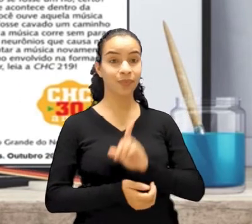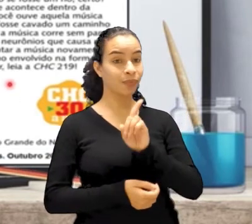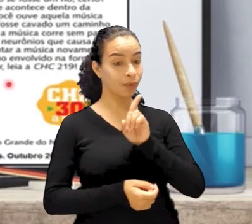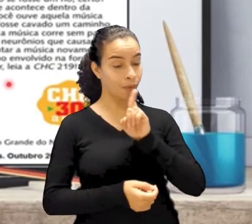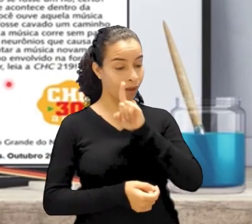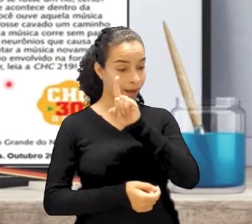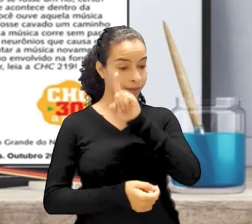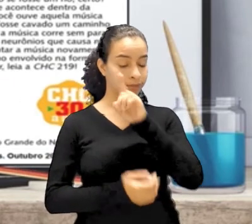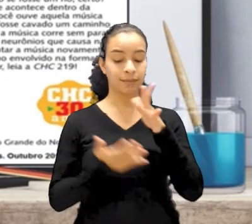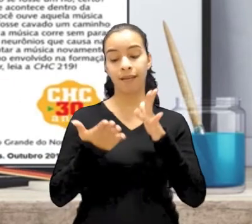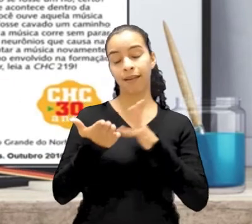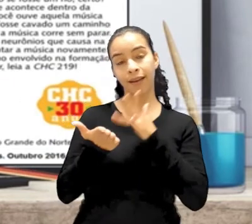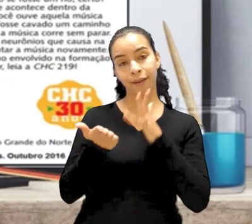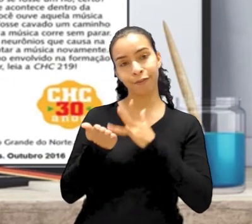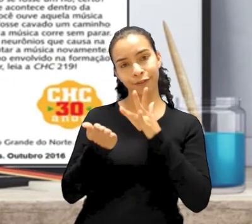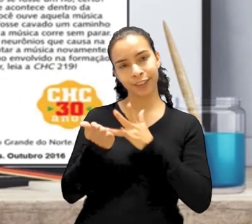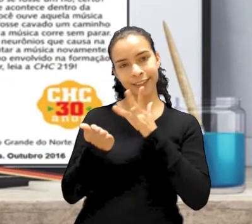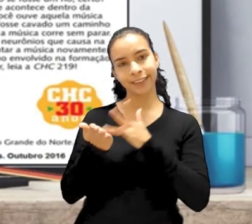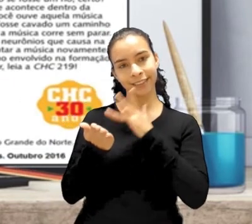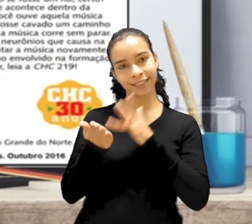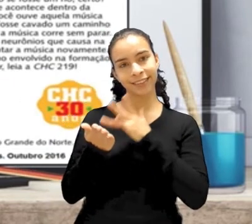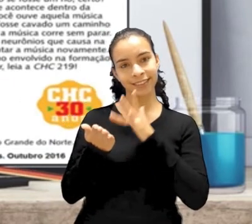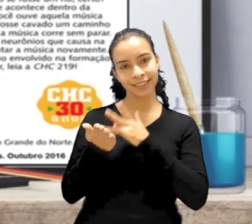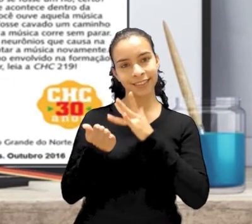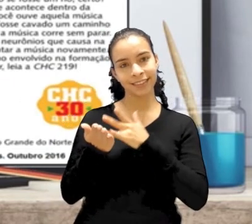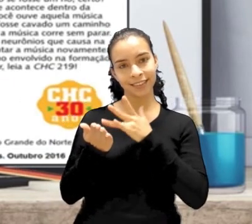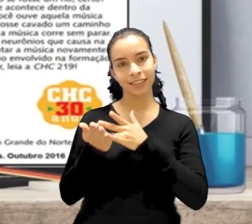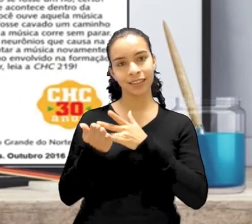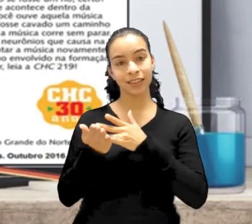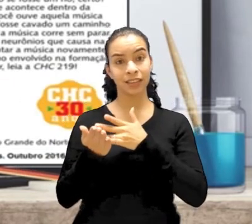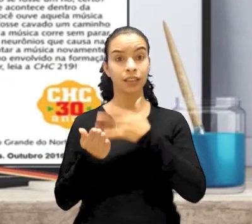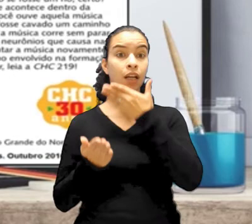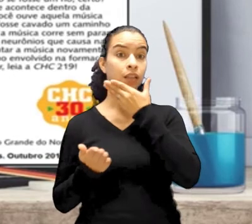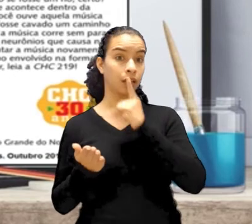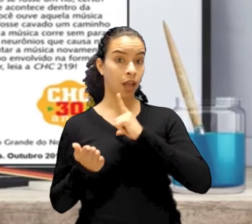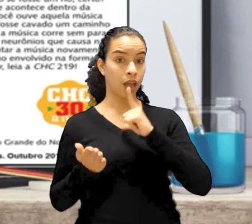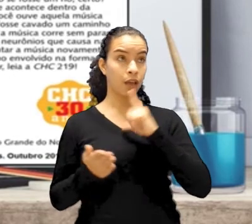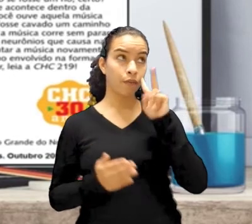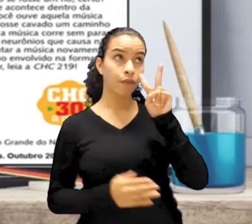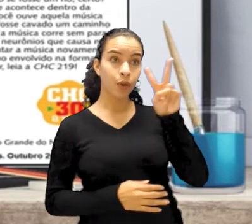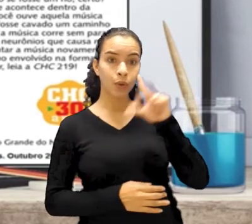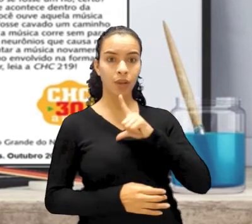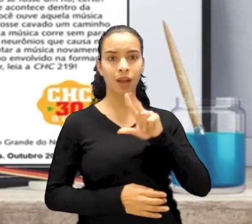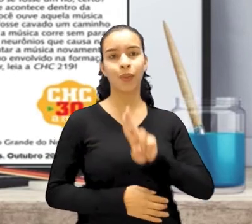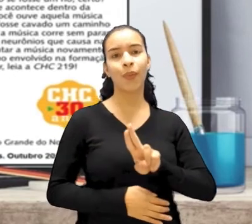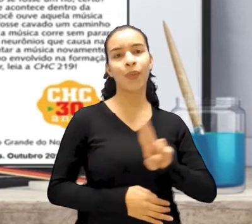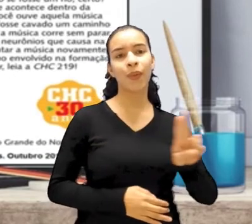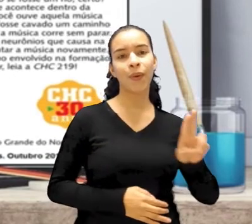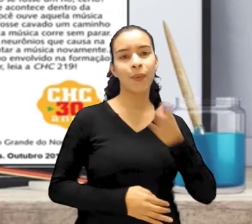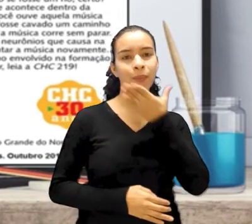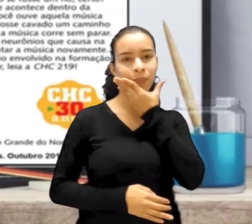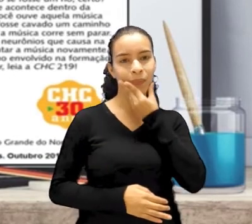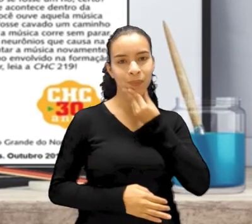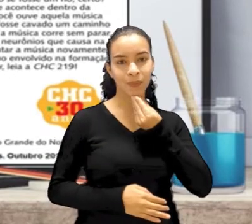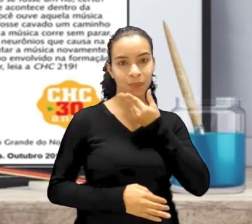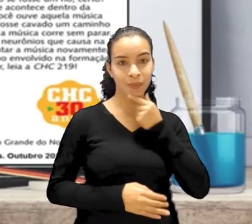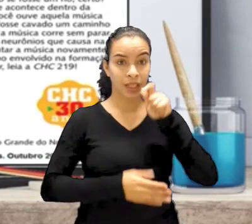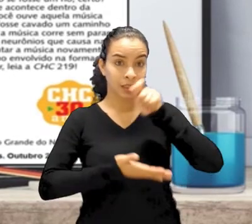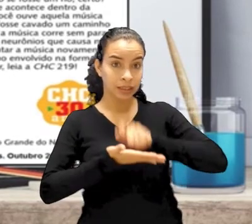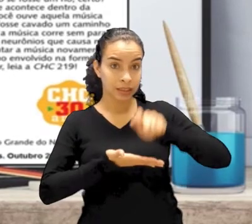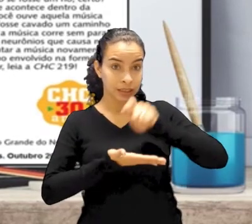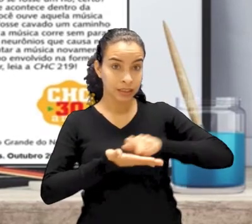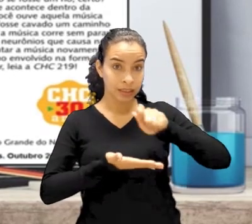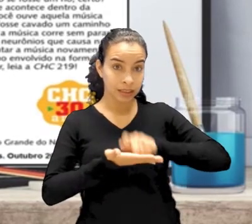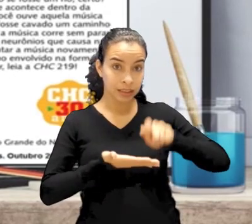houve, né, a publicação desse texto, que foi escrito pelo autor Siddhartha Ribeiro, que é um pesquisador, e veja que ele